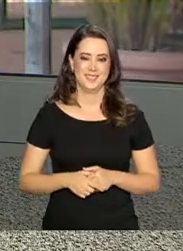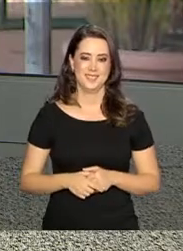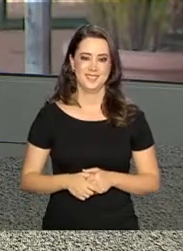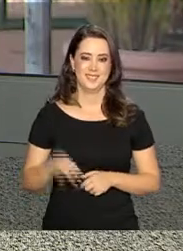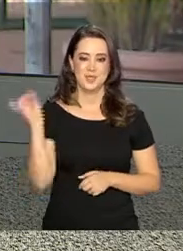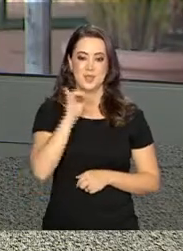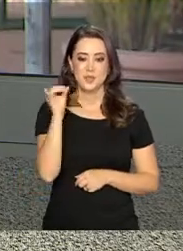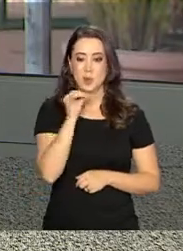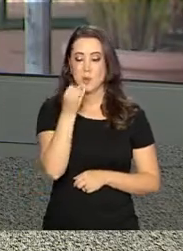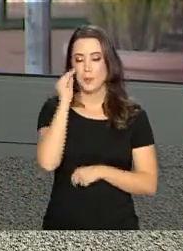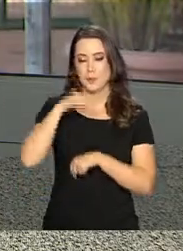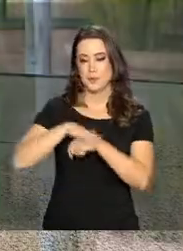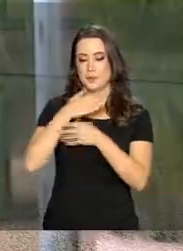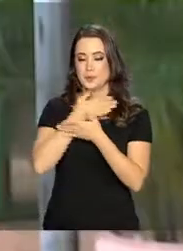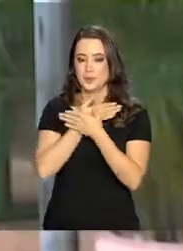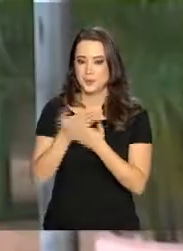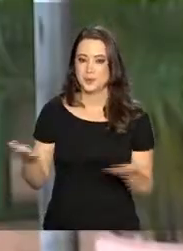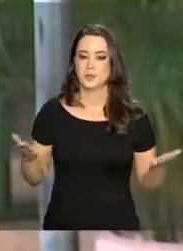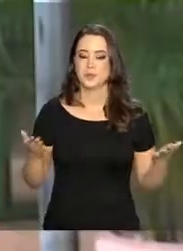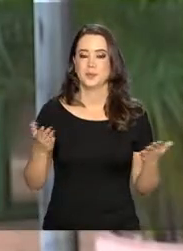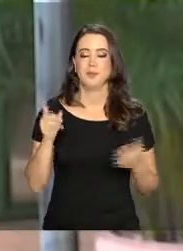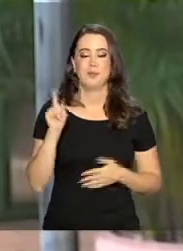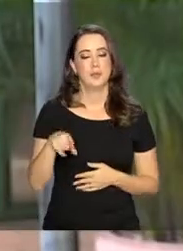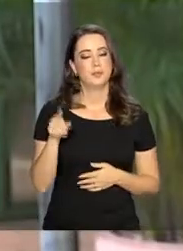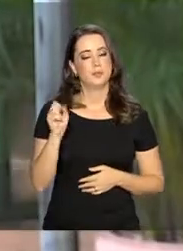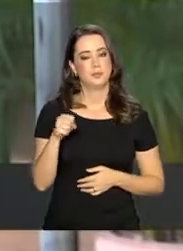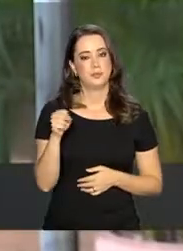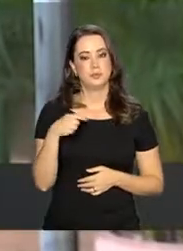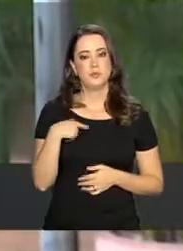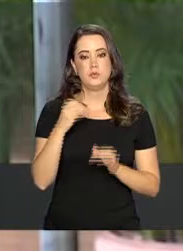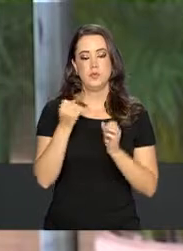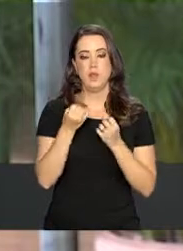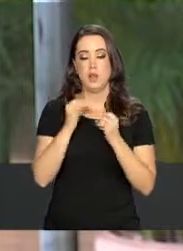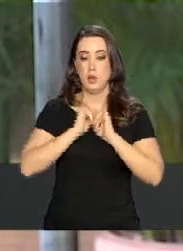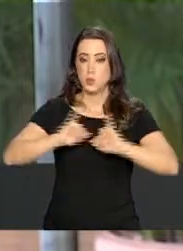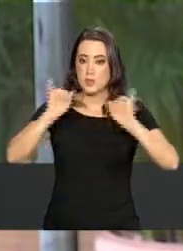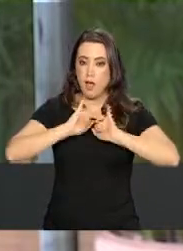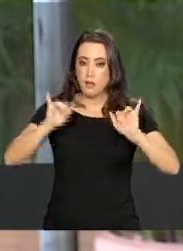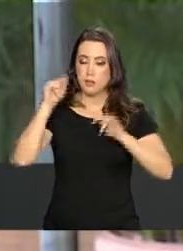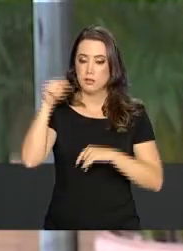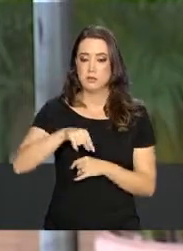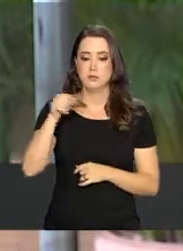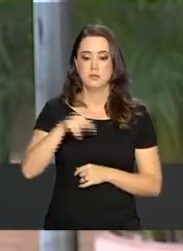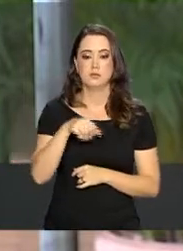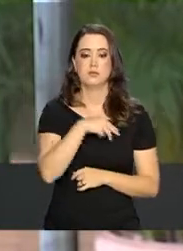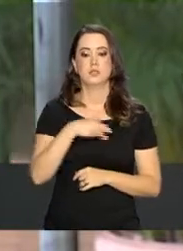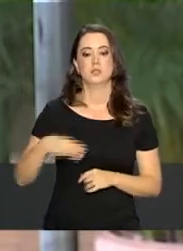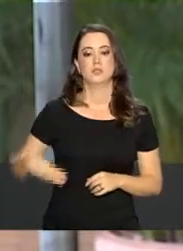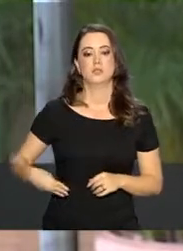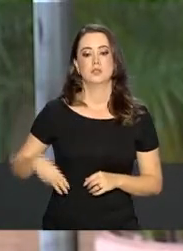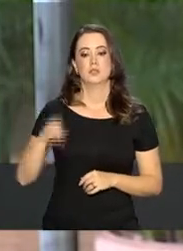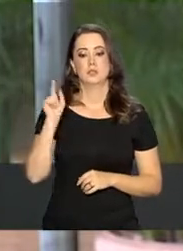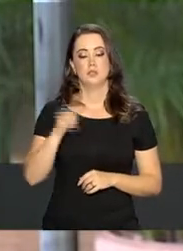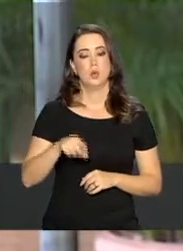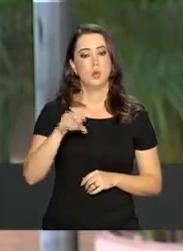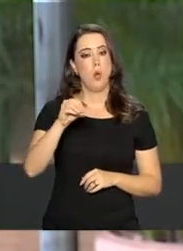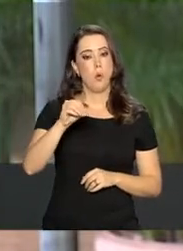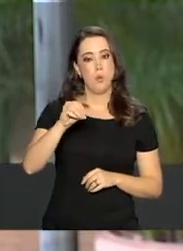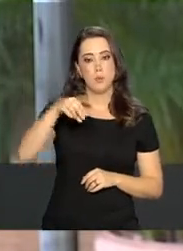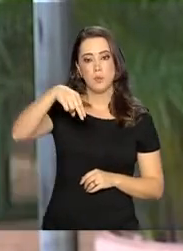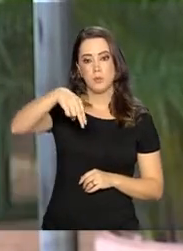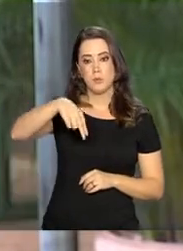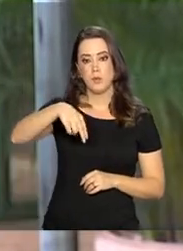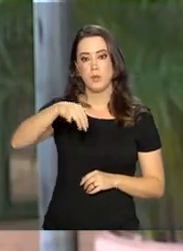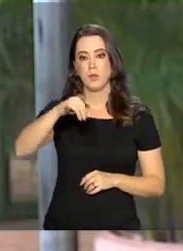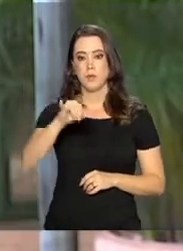Oi, Roberto. Boa noite a todos. É isso mesmo, ela foi anunciada aqui pelo ministro que coordena a transição,